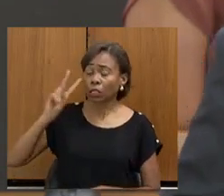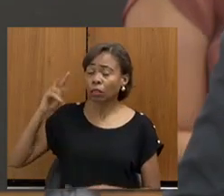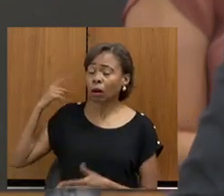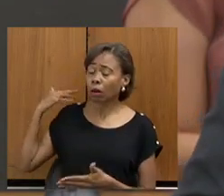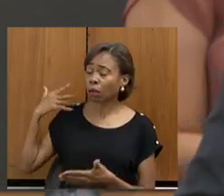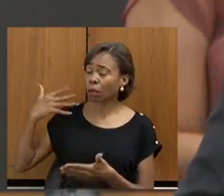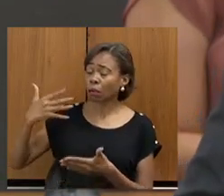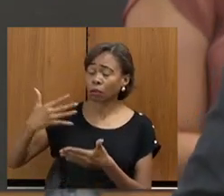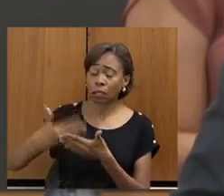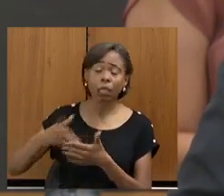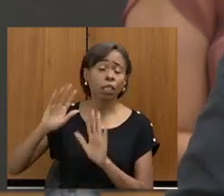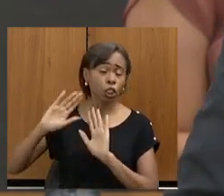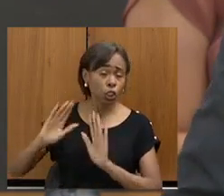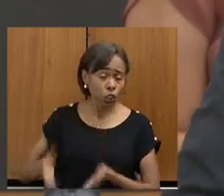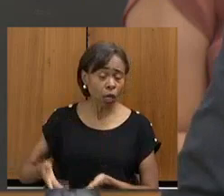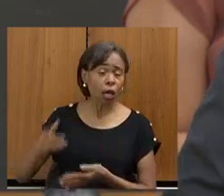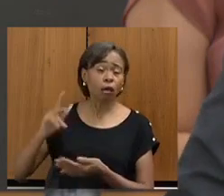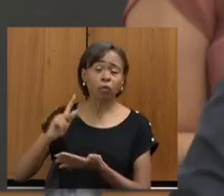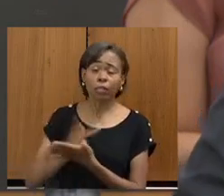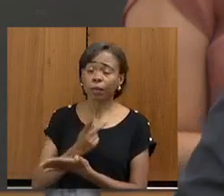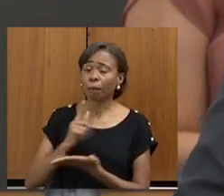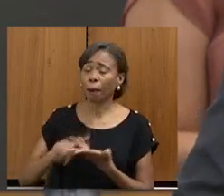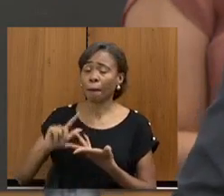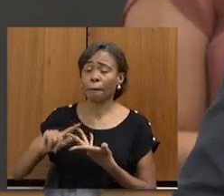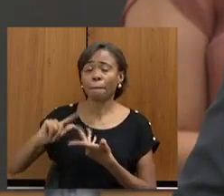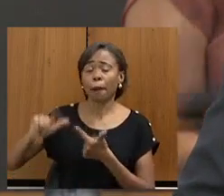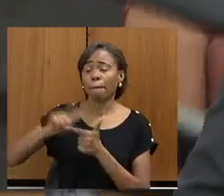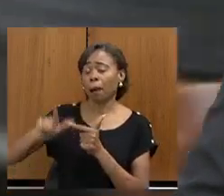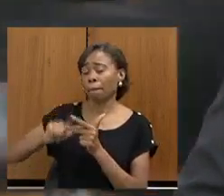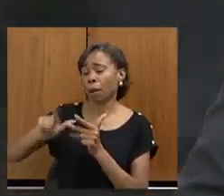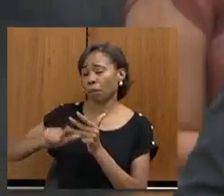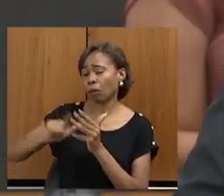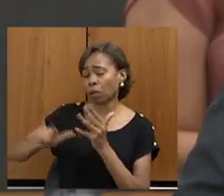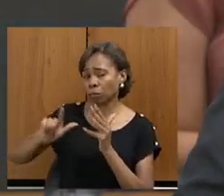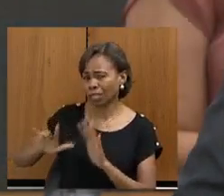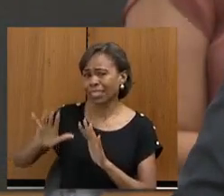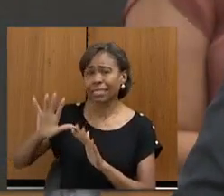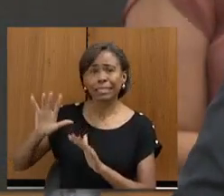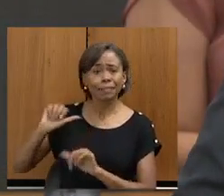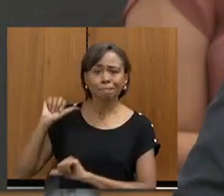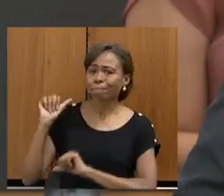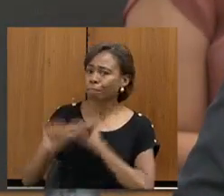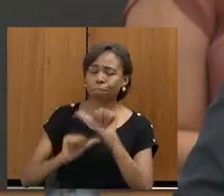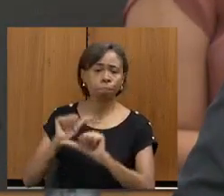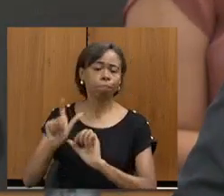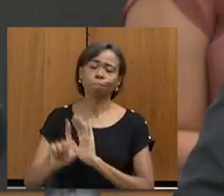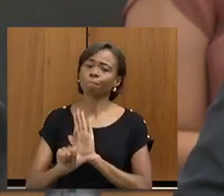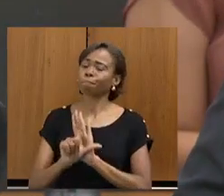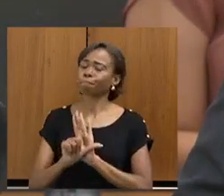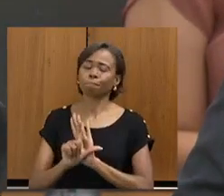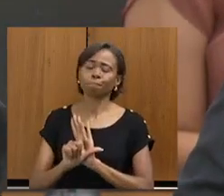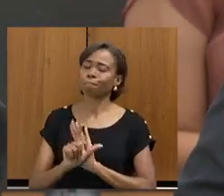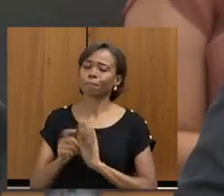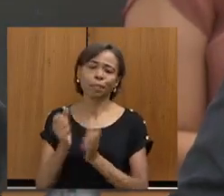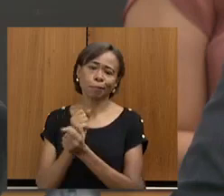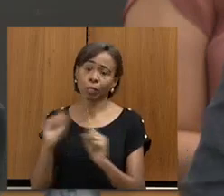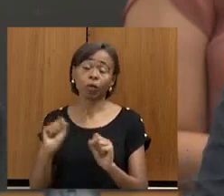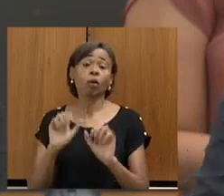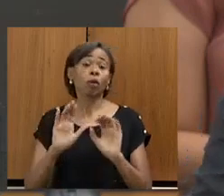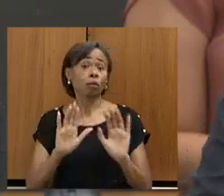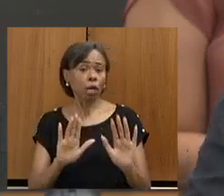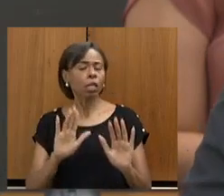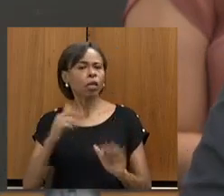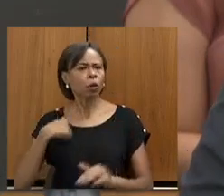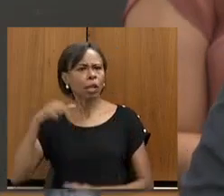fatos desagradáveis, mas que foram aí suficientes para a gente mudar toda uma legislação. Eu lembro aqui daquele grande